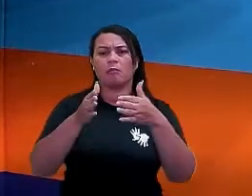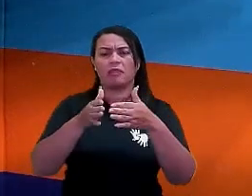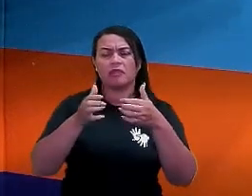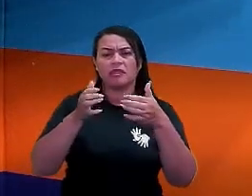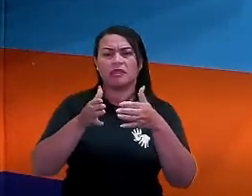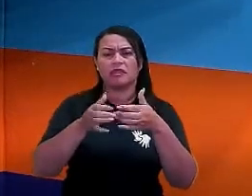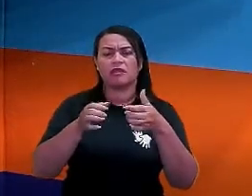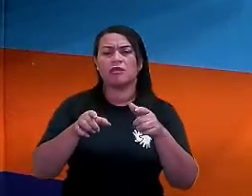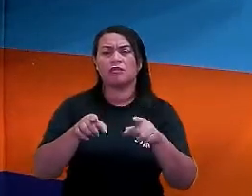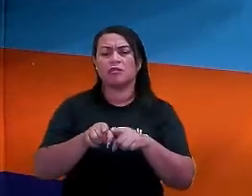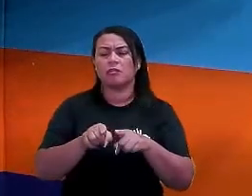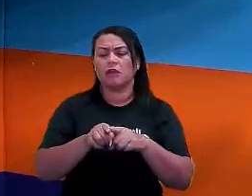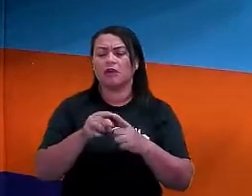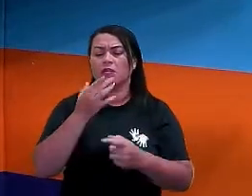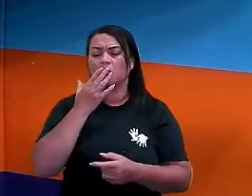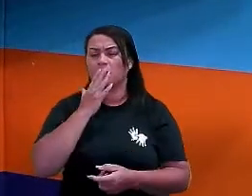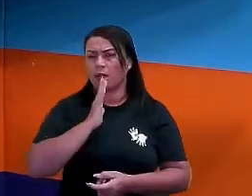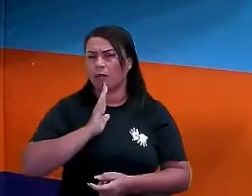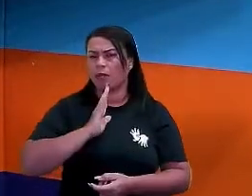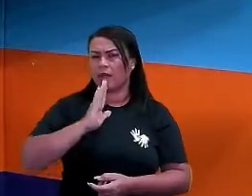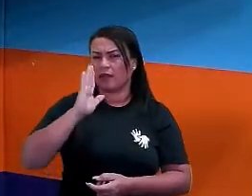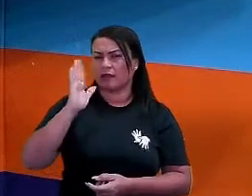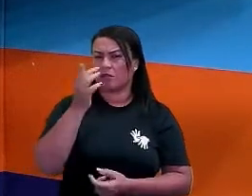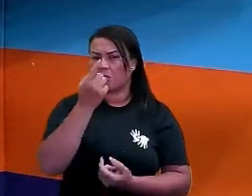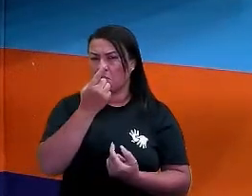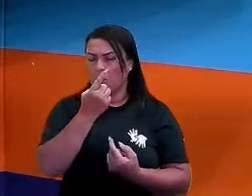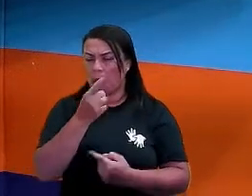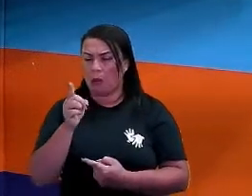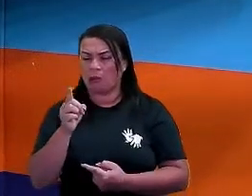ameaça, previsão ou promessa.